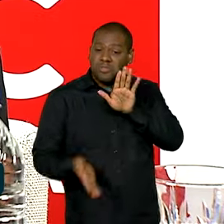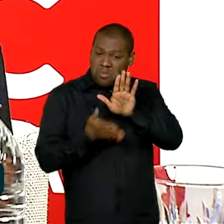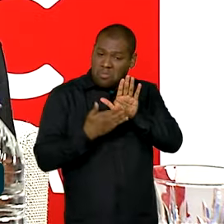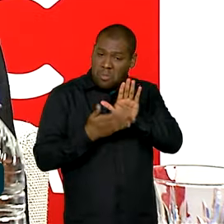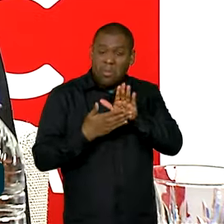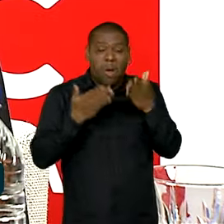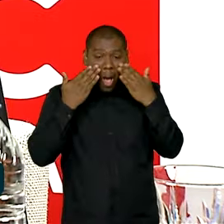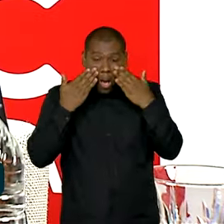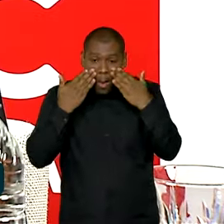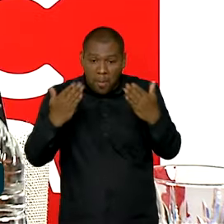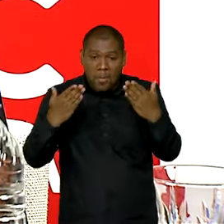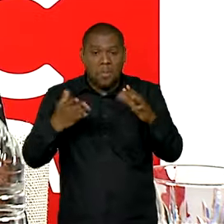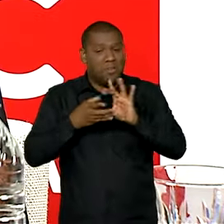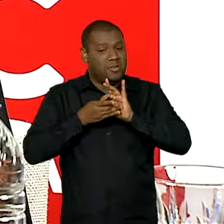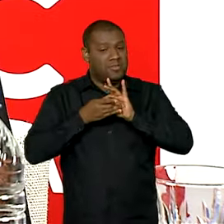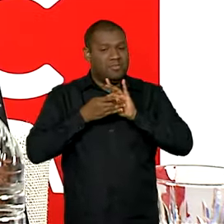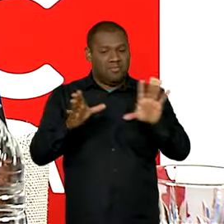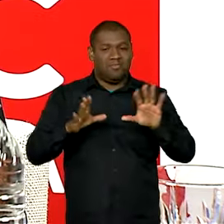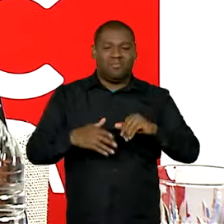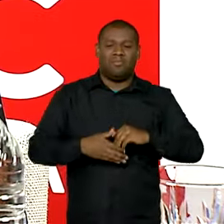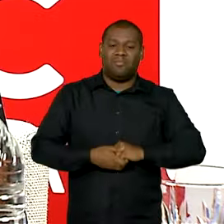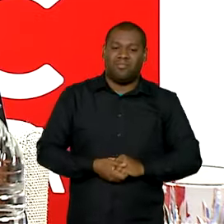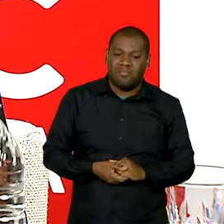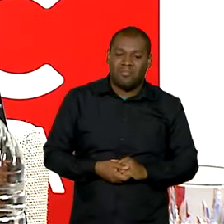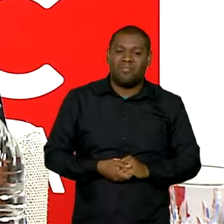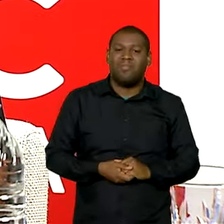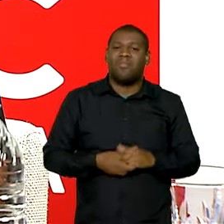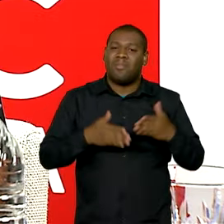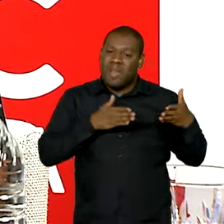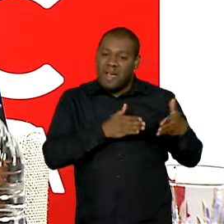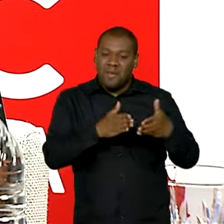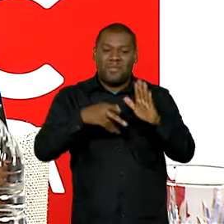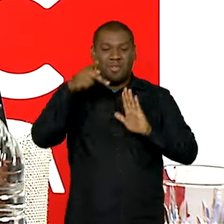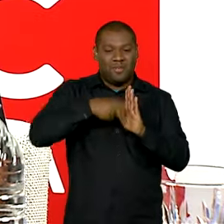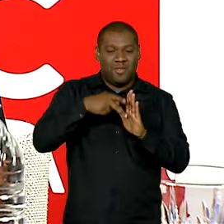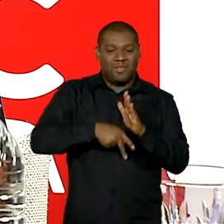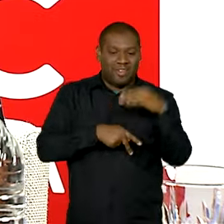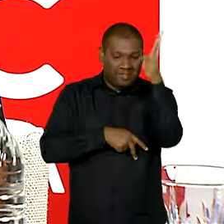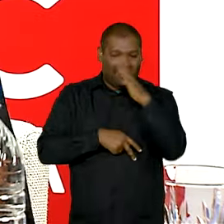para chegarmos em numa direção para o nosso Plano Nacional de Cultura, que é assim que se faz.